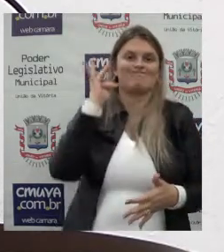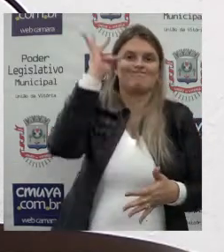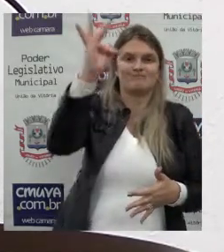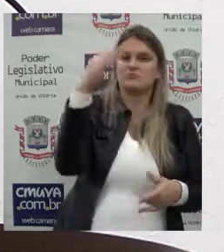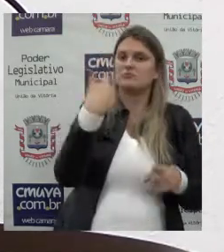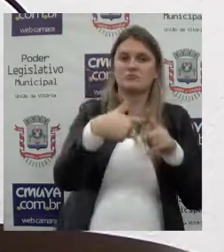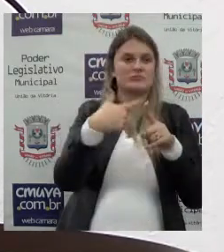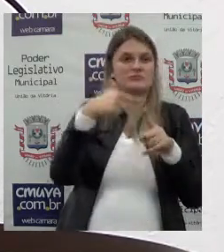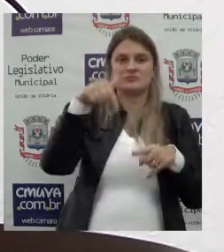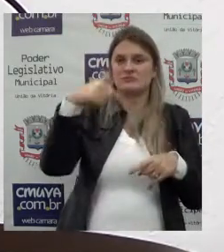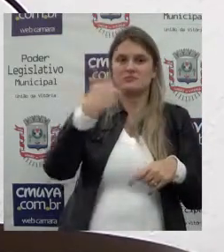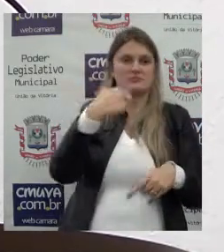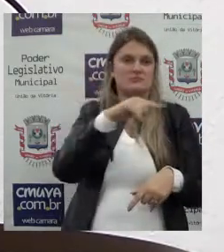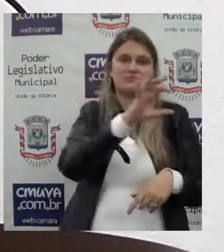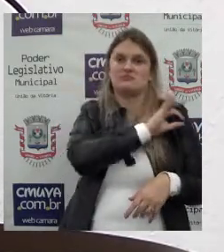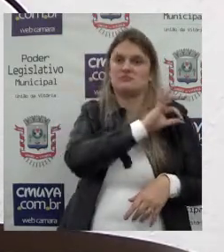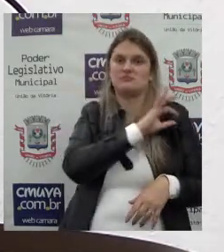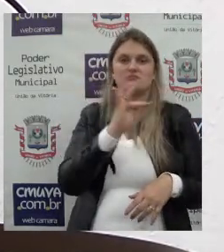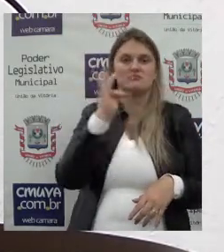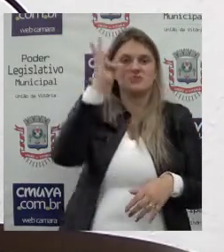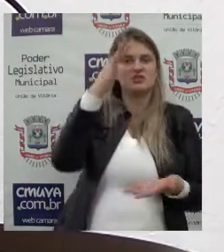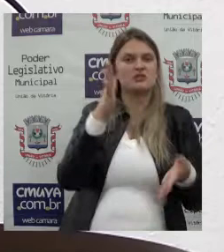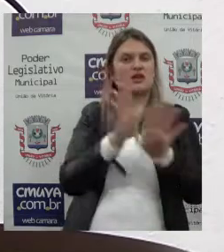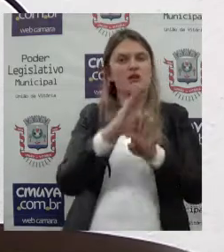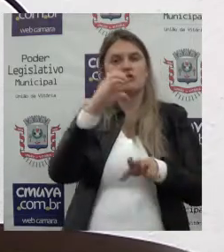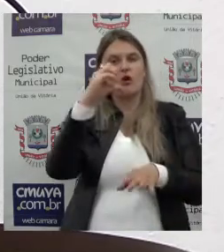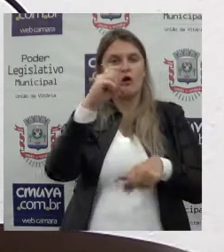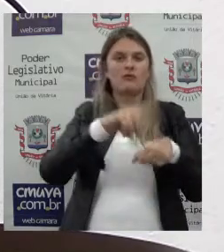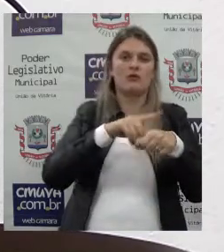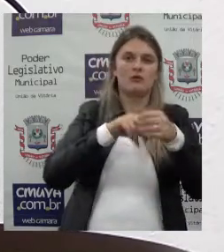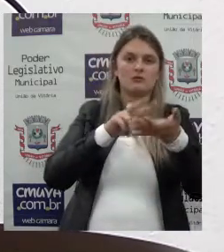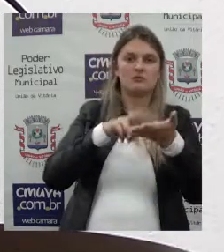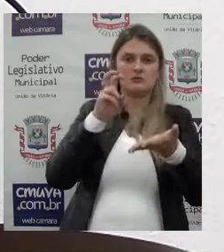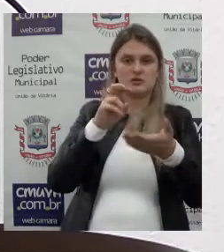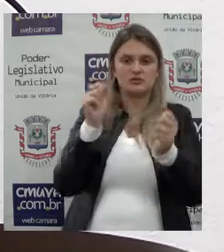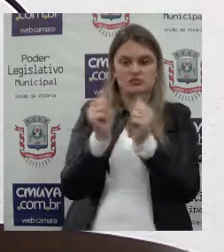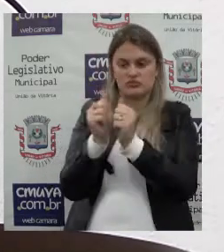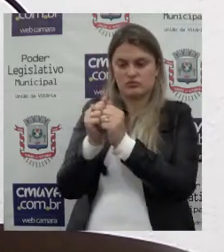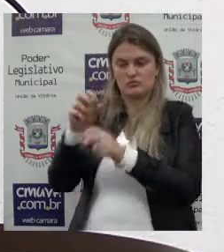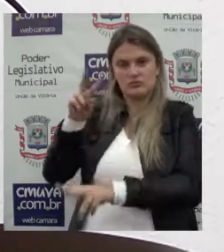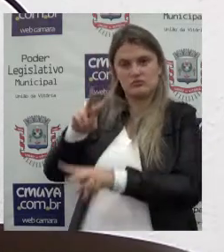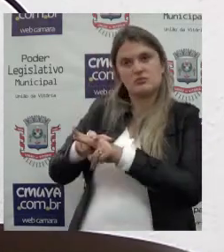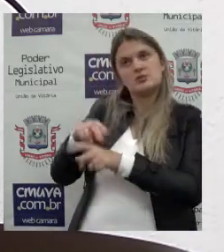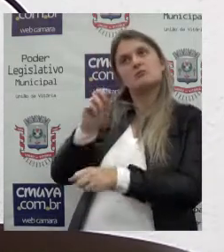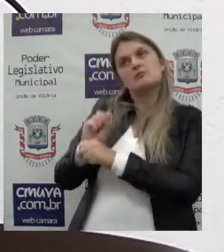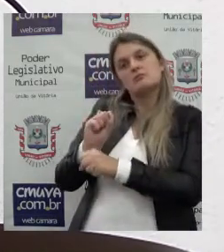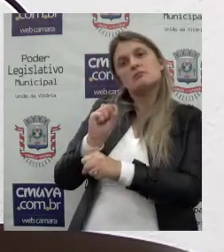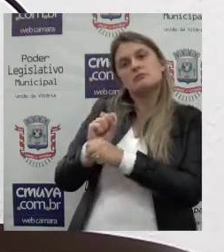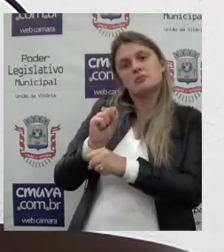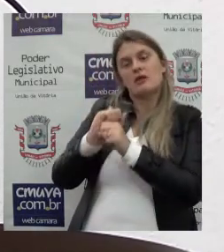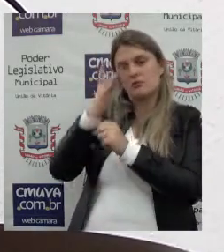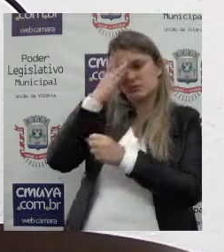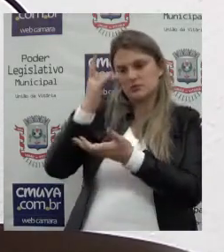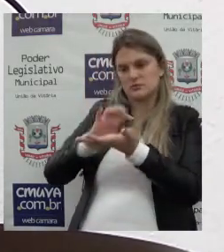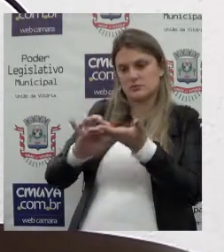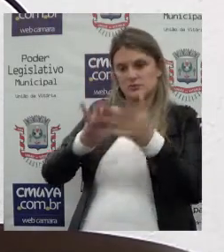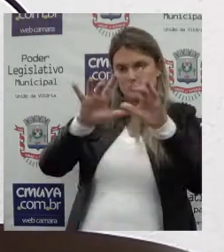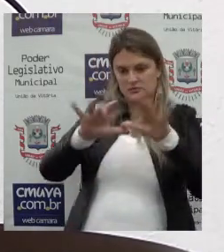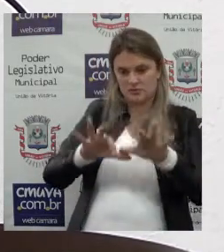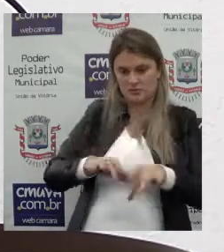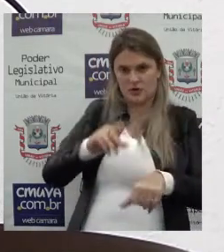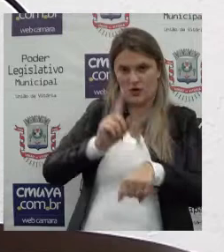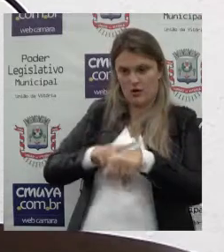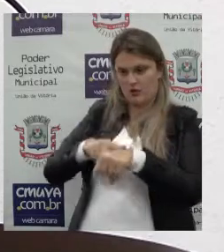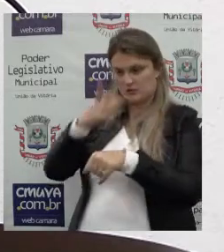Polícia Federal, porque a circunscrição aqui não tem Polícia Federal. Chegava lá por volta das 9, 10 horas da manhã, ficou preso no camburão, esperava vir